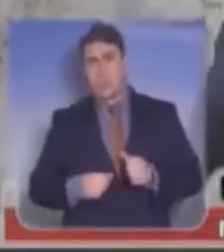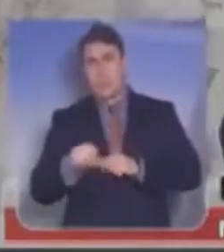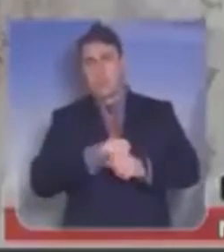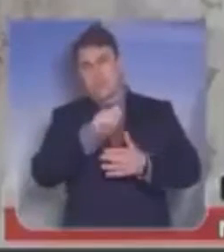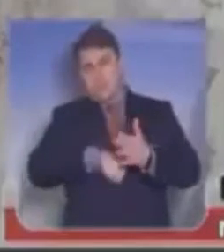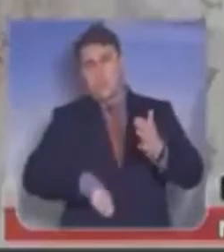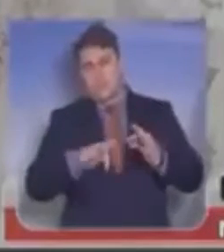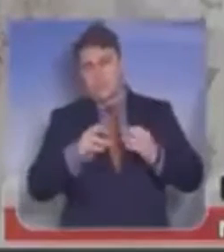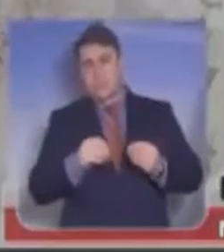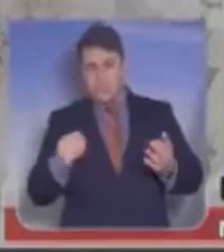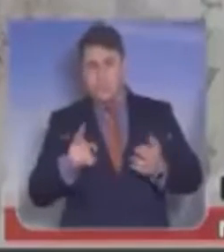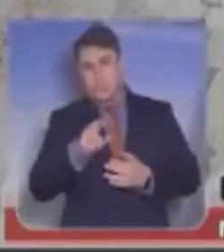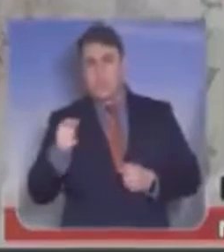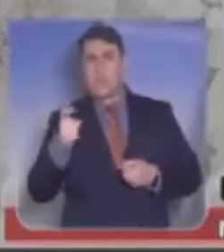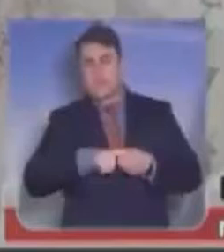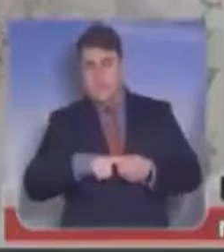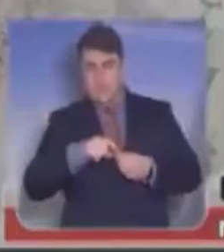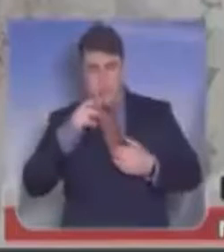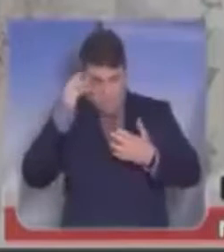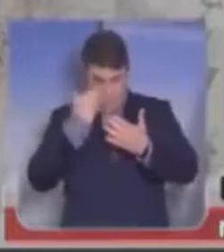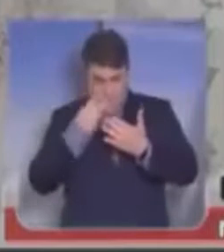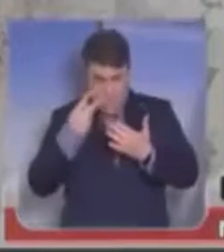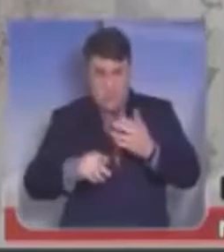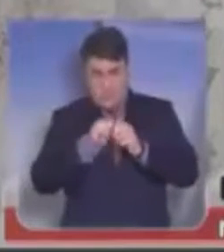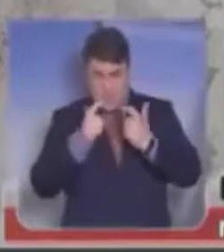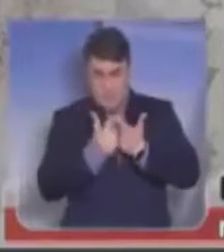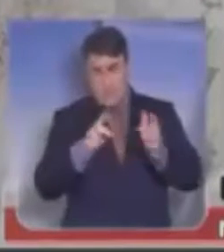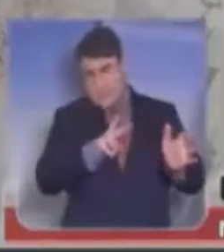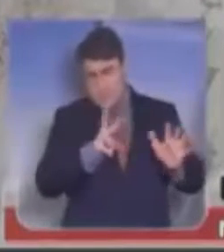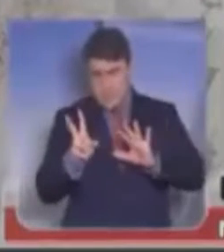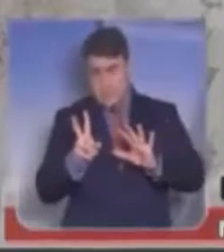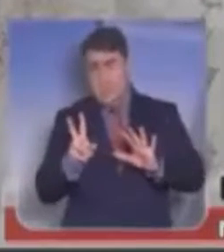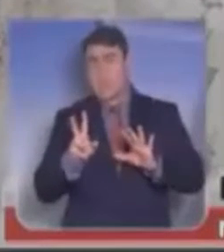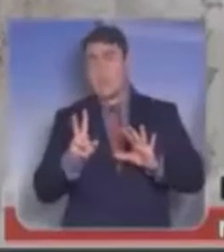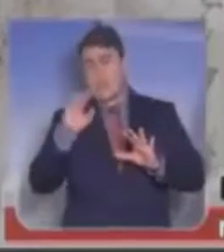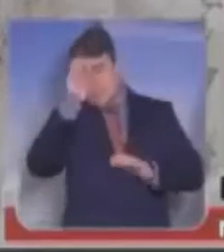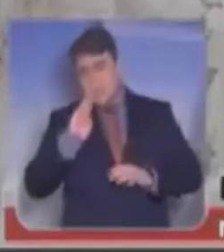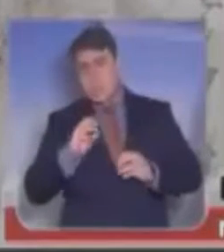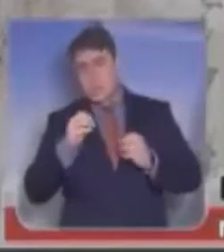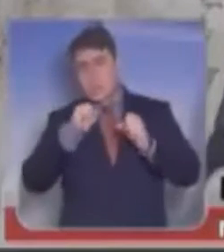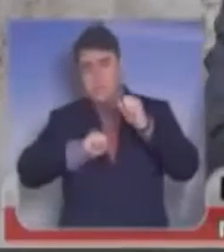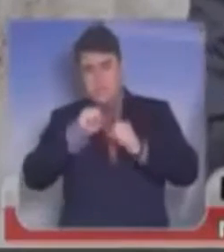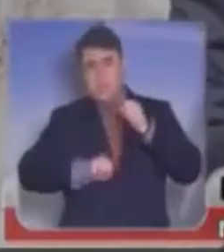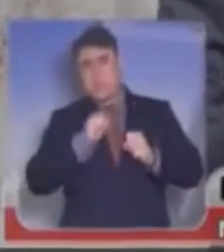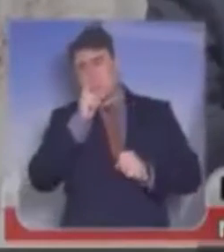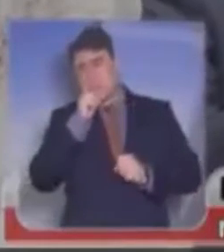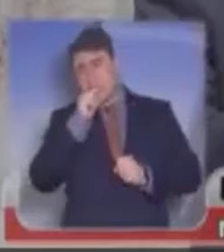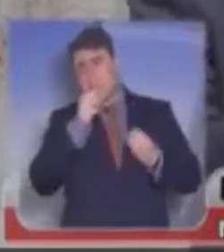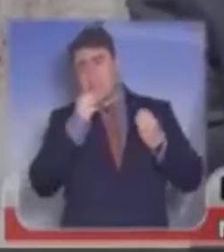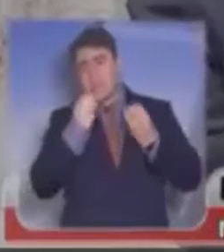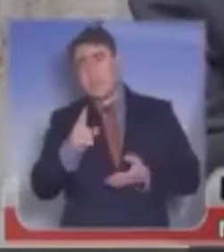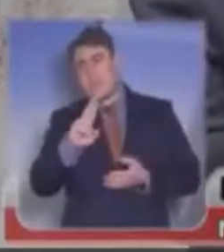voto do povo de novo e vai voltar e vai ficar registrado nessa casa que na semana da pátria nós entregamos as maiores empresas de saneamento uma